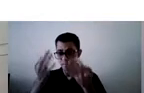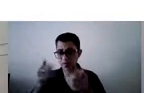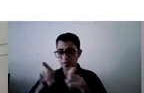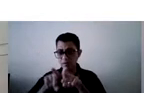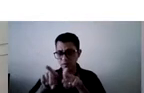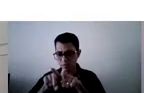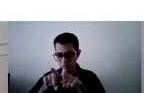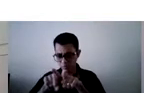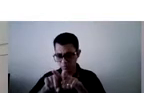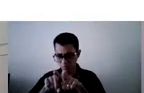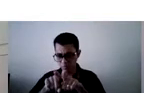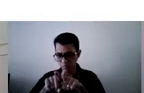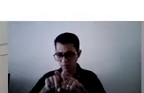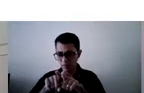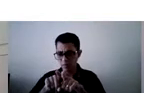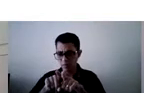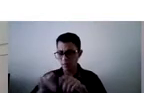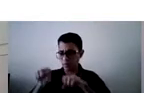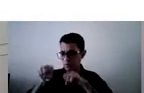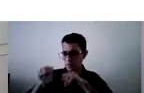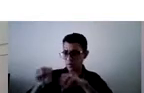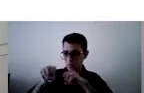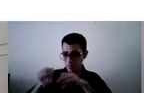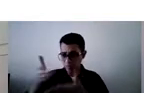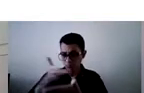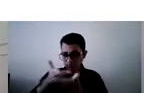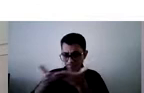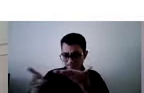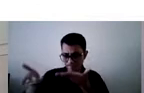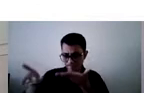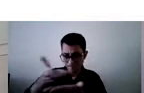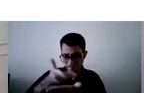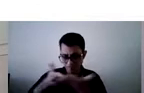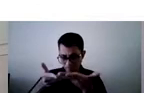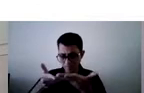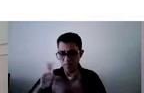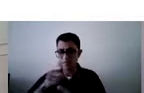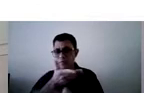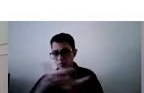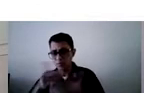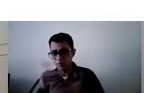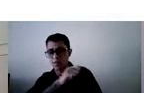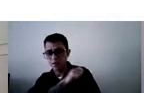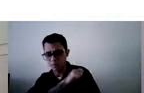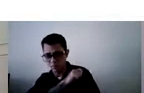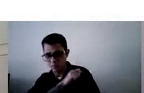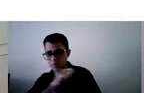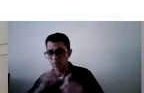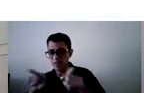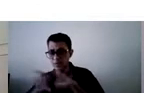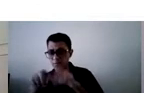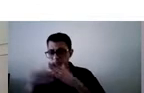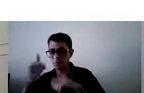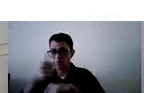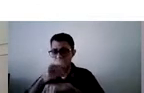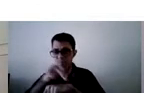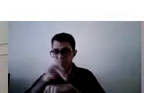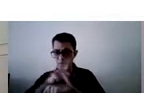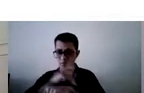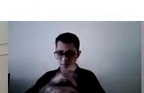pouquinho dessa formação integral dos nossos alunos e nossa também